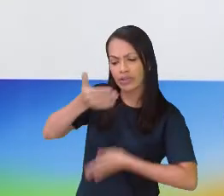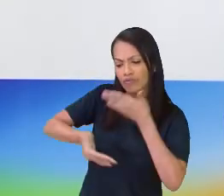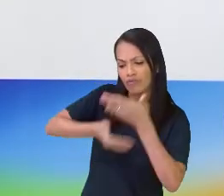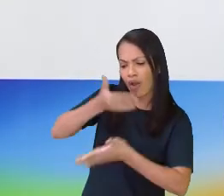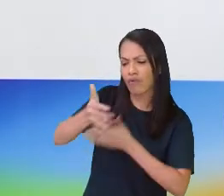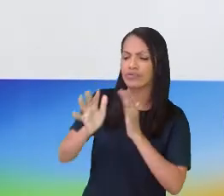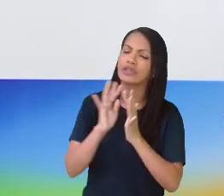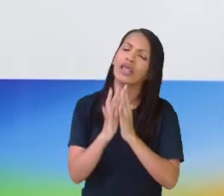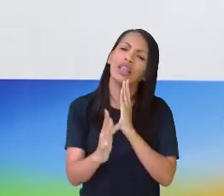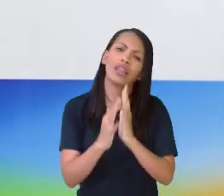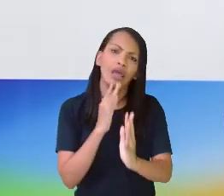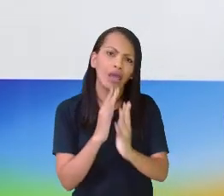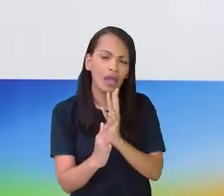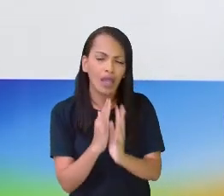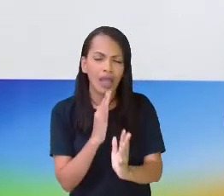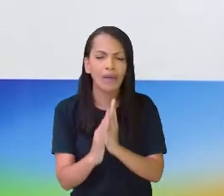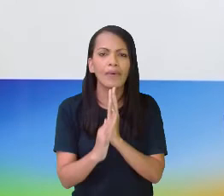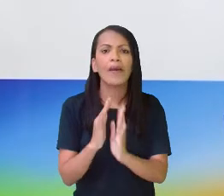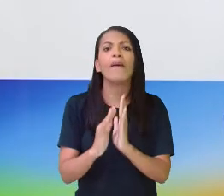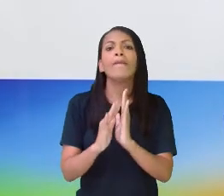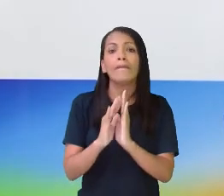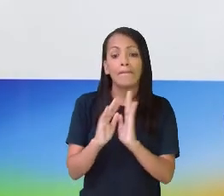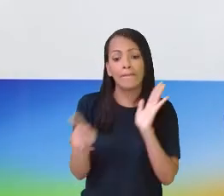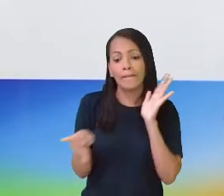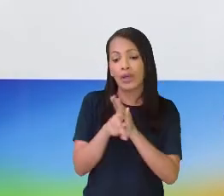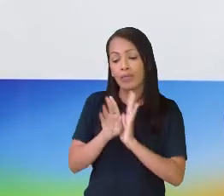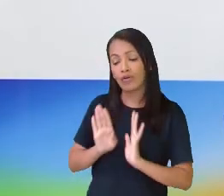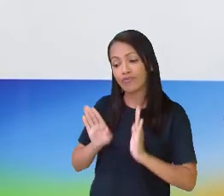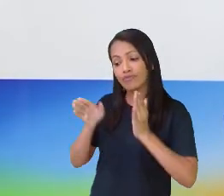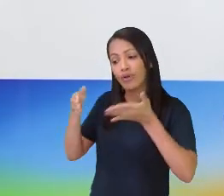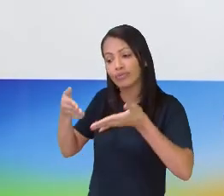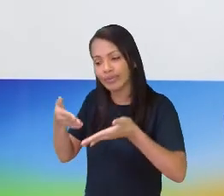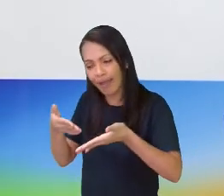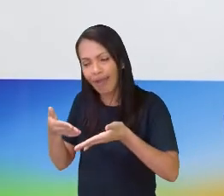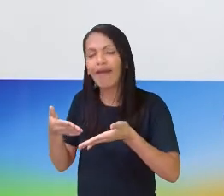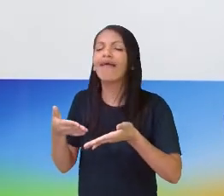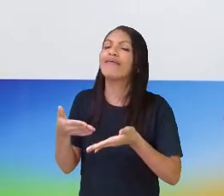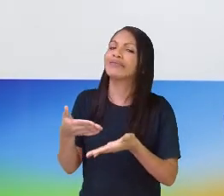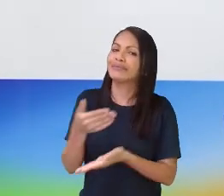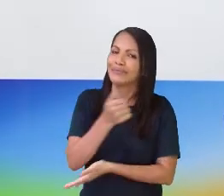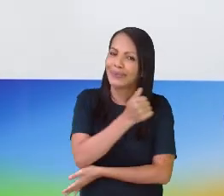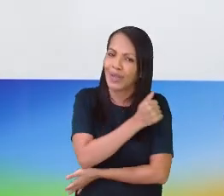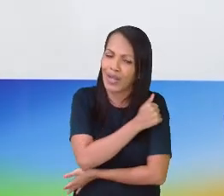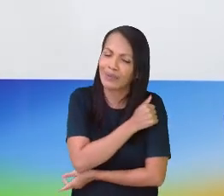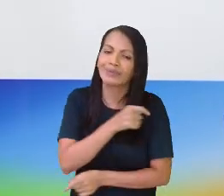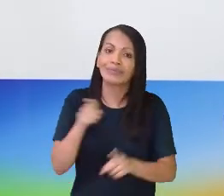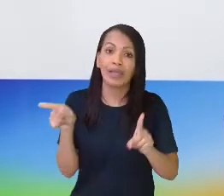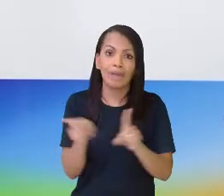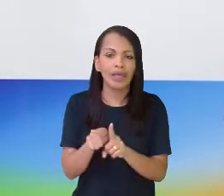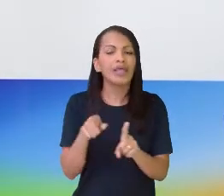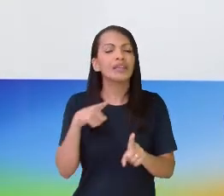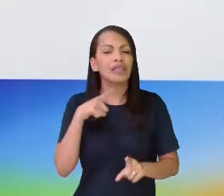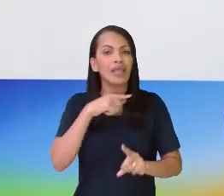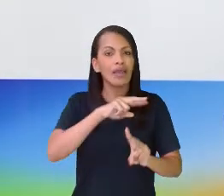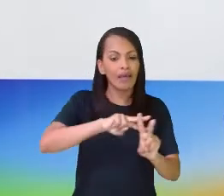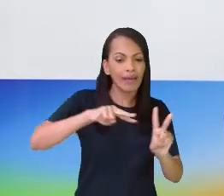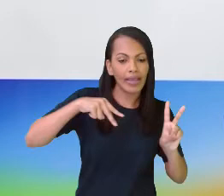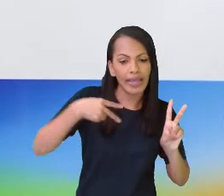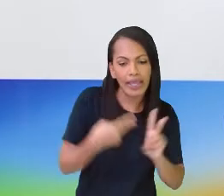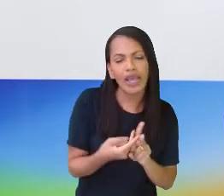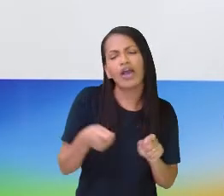dinâmicas, ela vai fazer com que a gente adeque o nosso olhar e também que a gente selecione recursos, que a gente